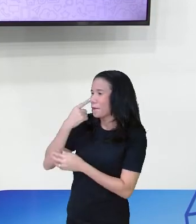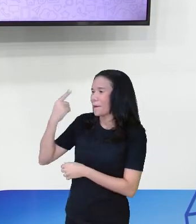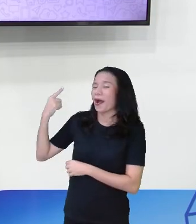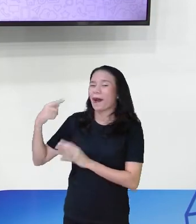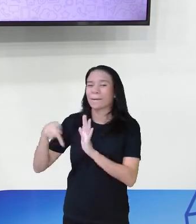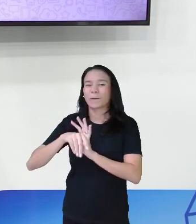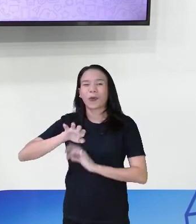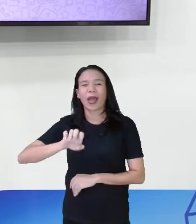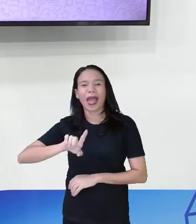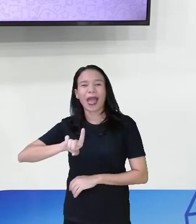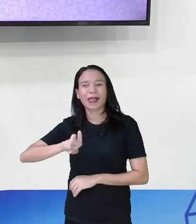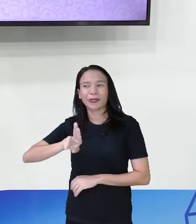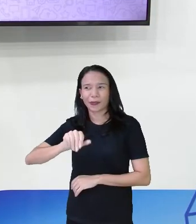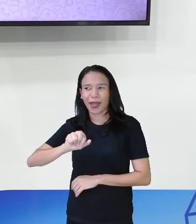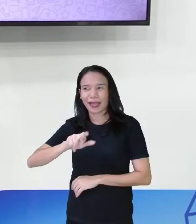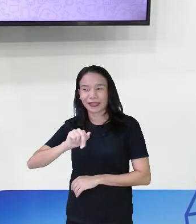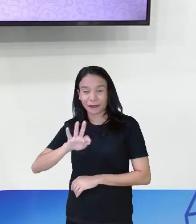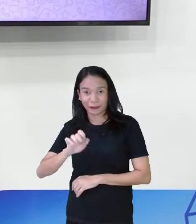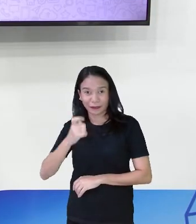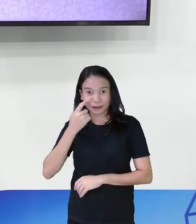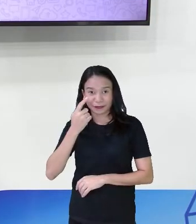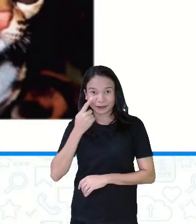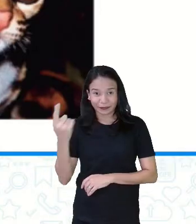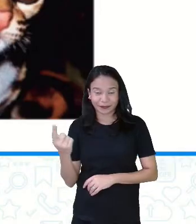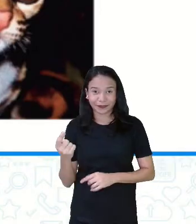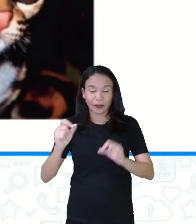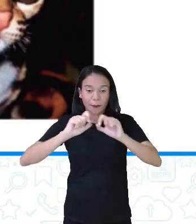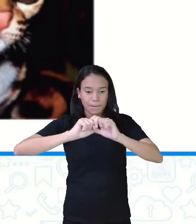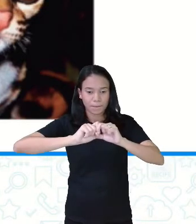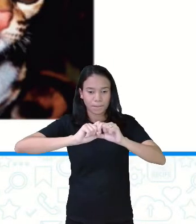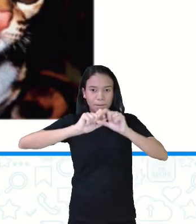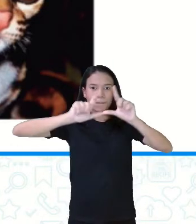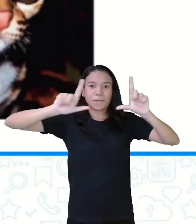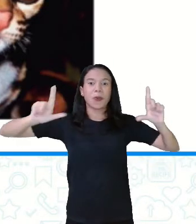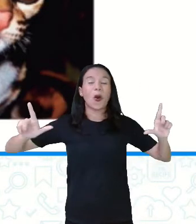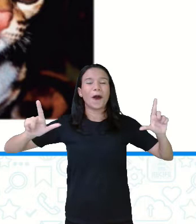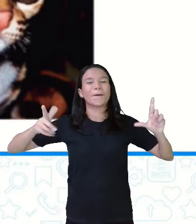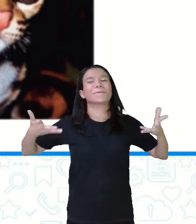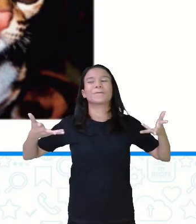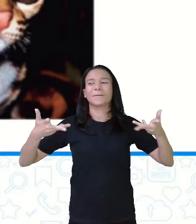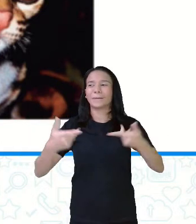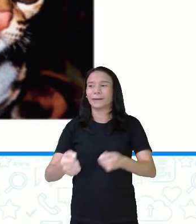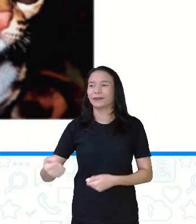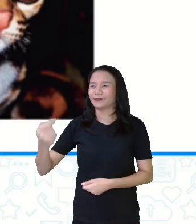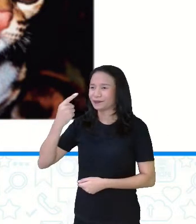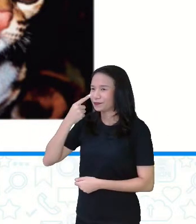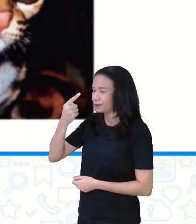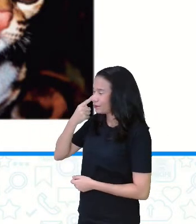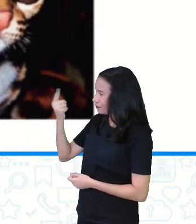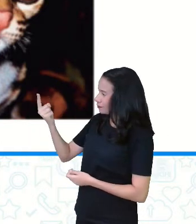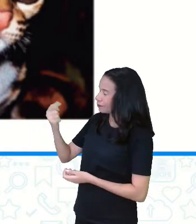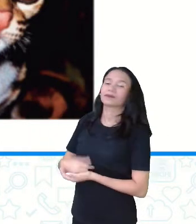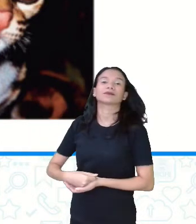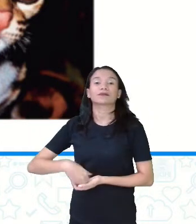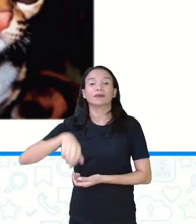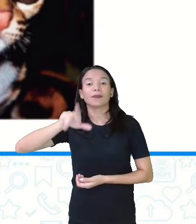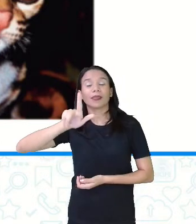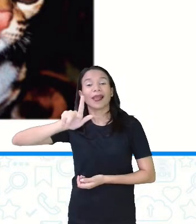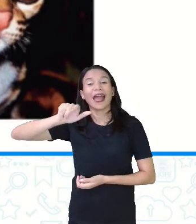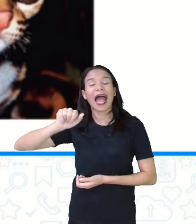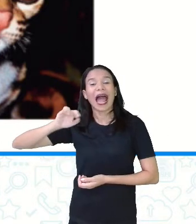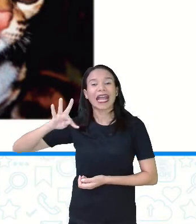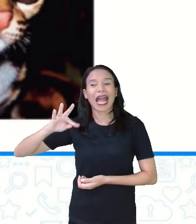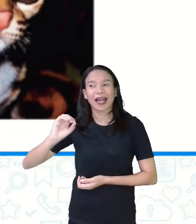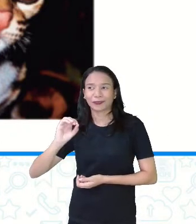Educa Recife, tá joia? Vamos conhecer alguns, a tela vai ampliar isso, maravilha. Vamos lá. Esse gatinho aí se